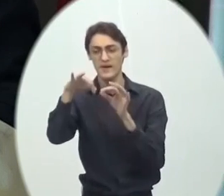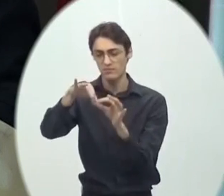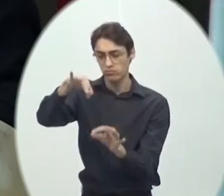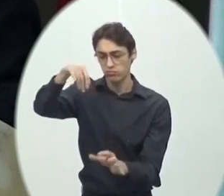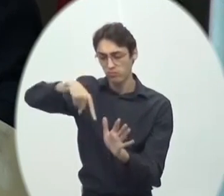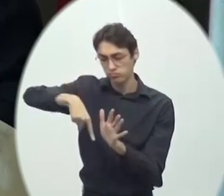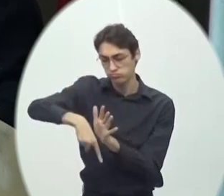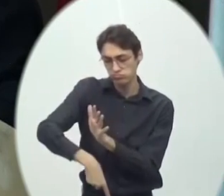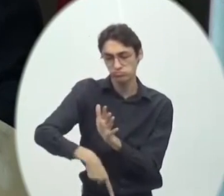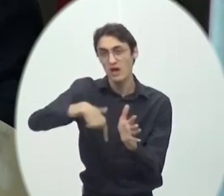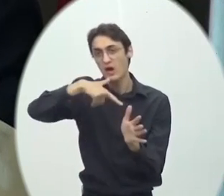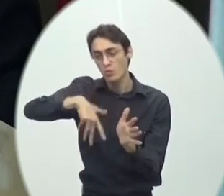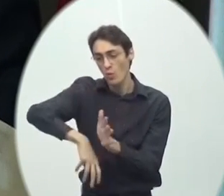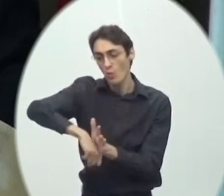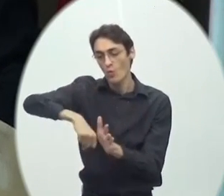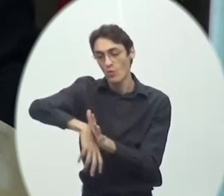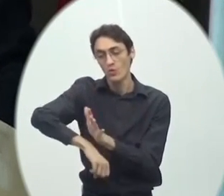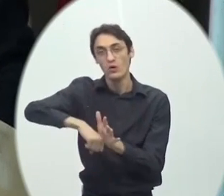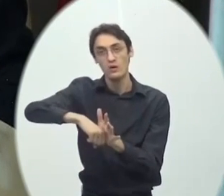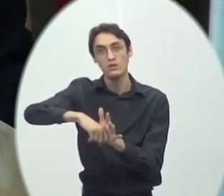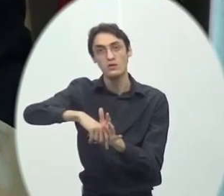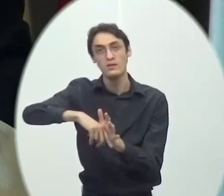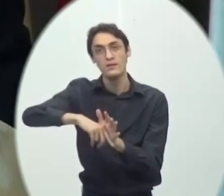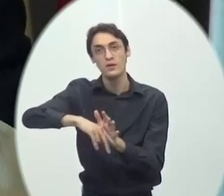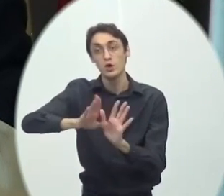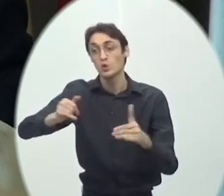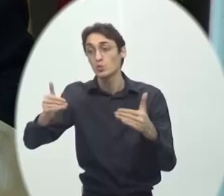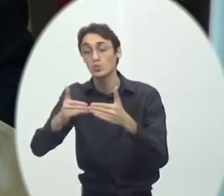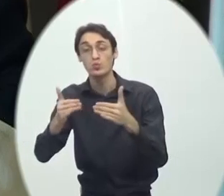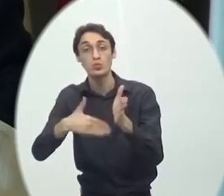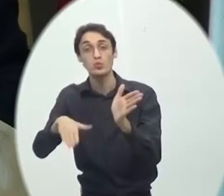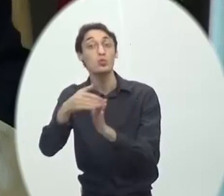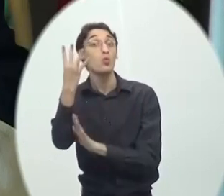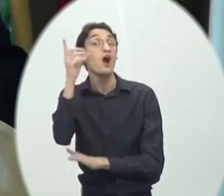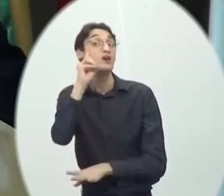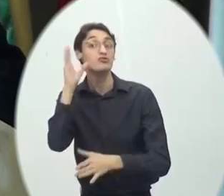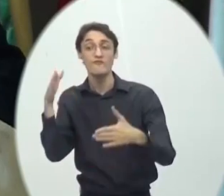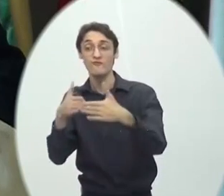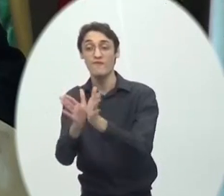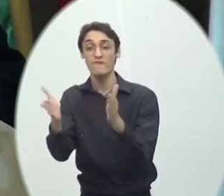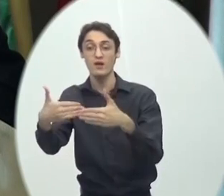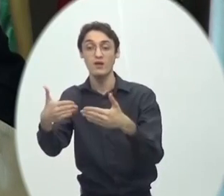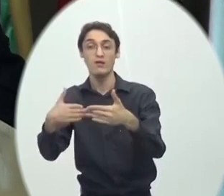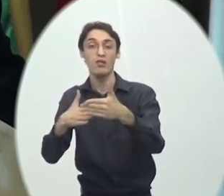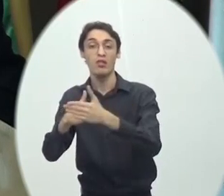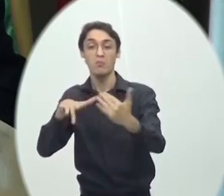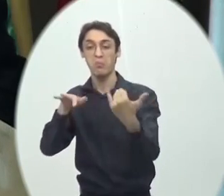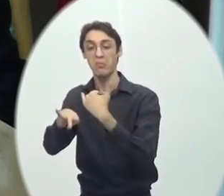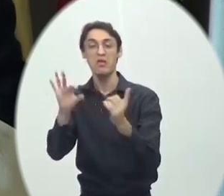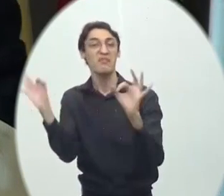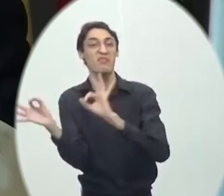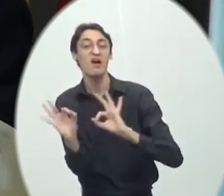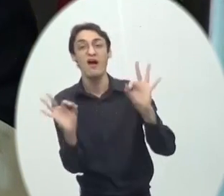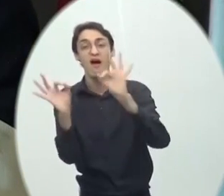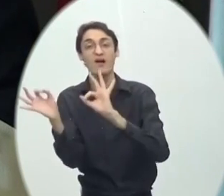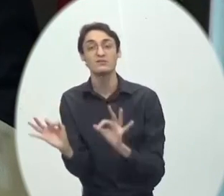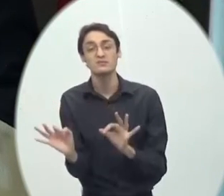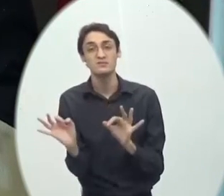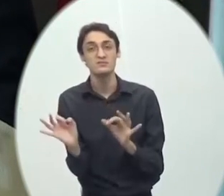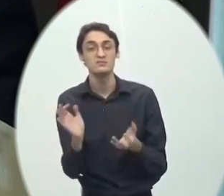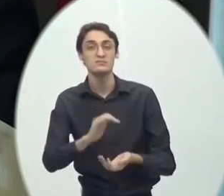diâmetro. Tem que trancar o trânsito. Fica 4 dias fechado, vereador Leão.